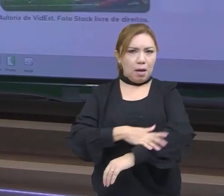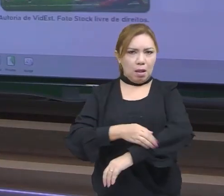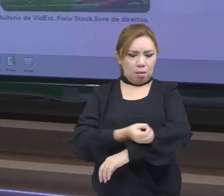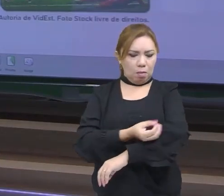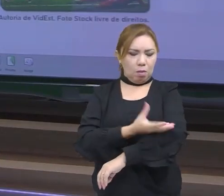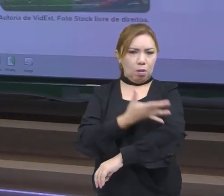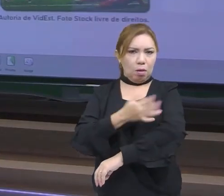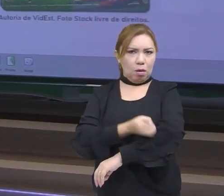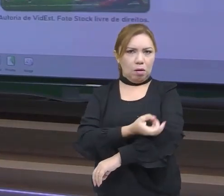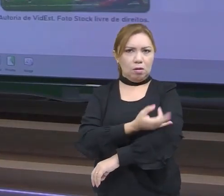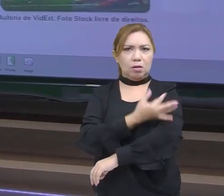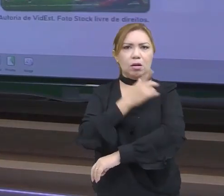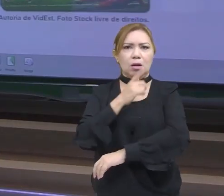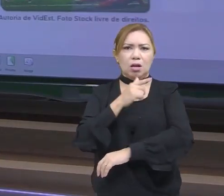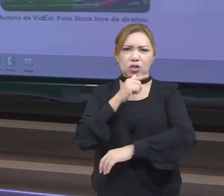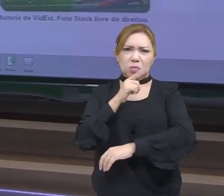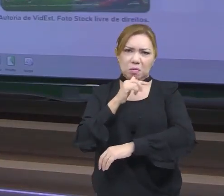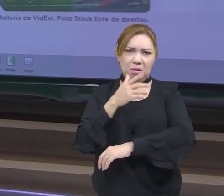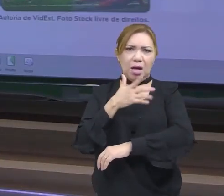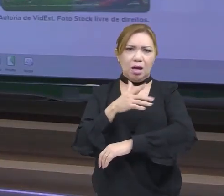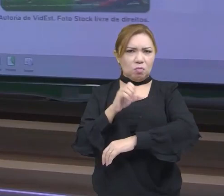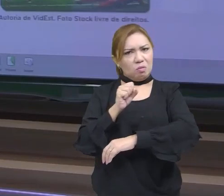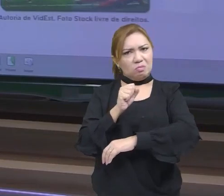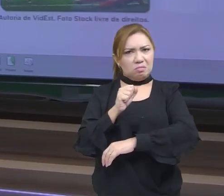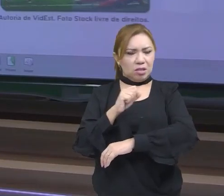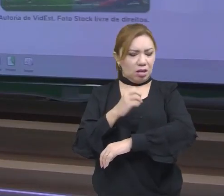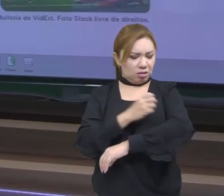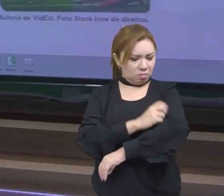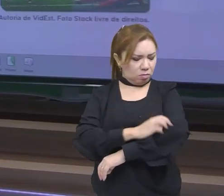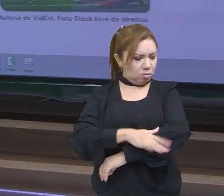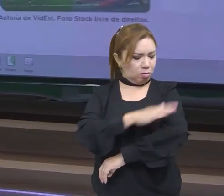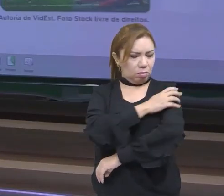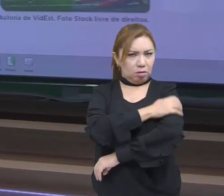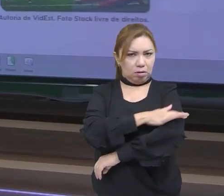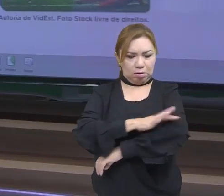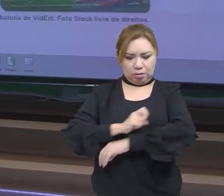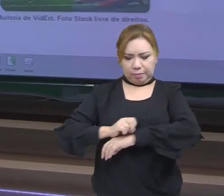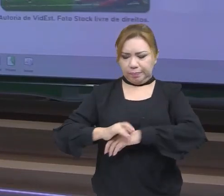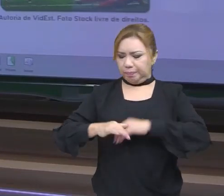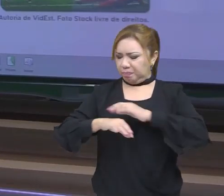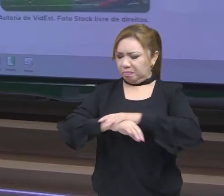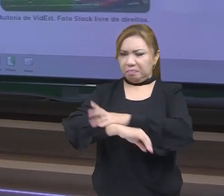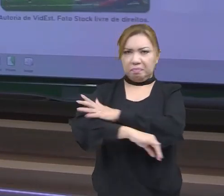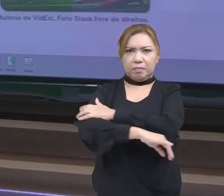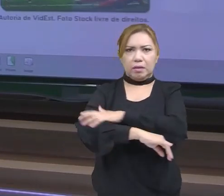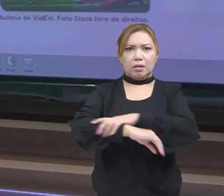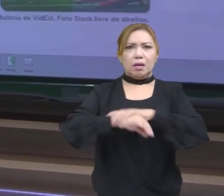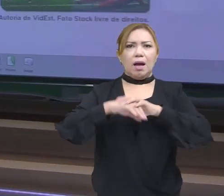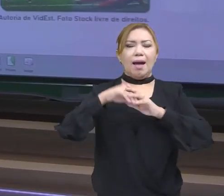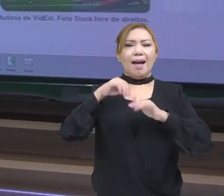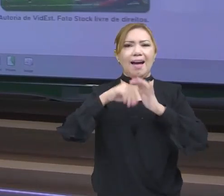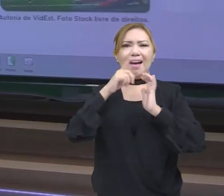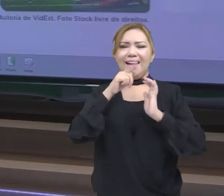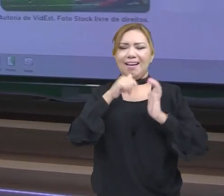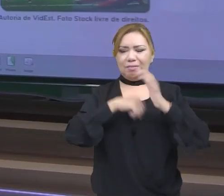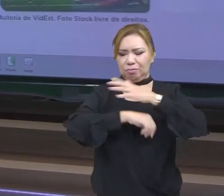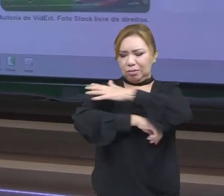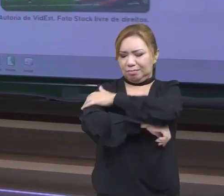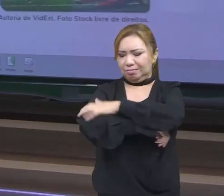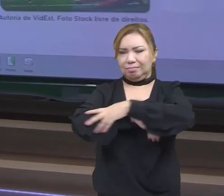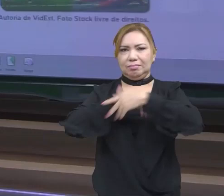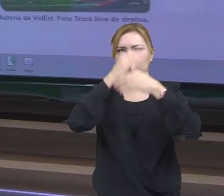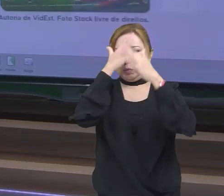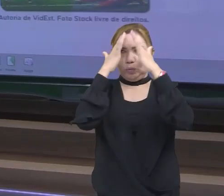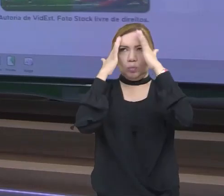O que é esse suor? É a eliminação de algumas substâncias do seu corpo, inclusive de água, né? Então,